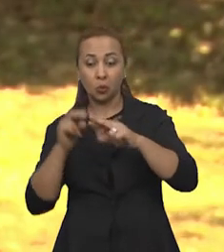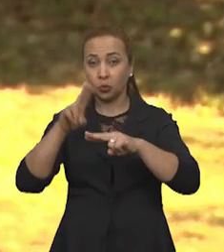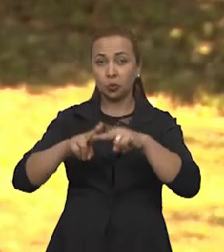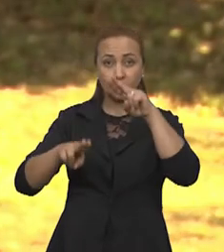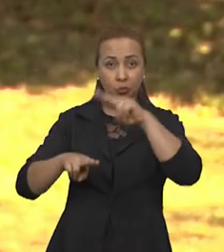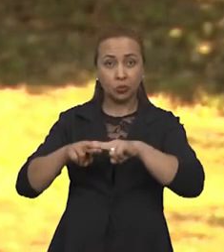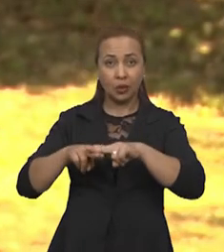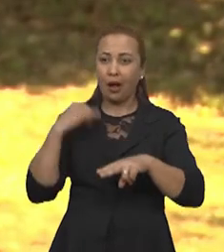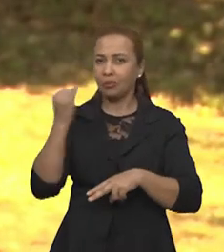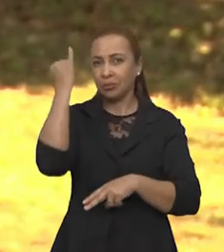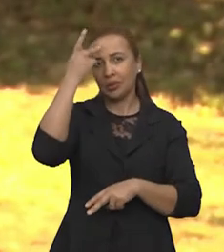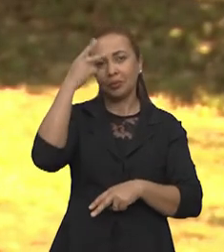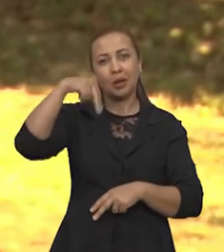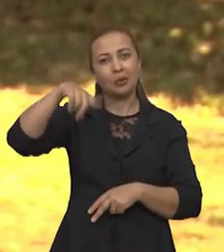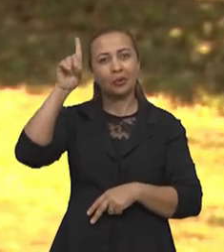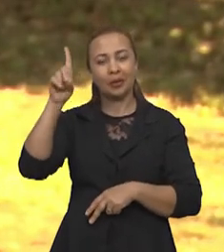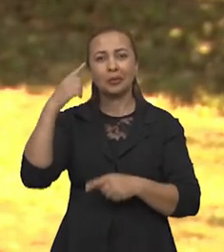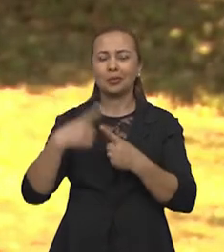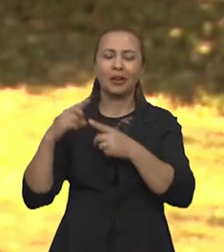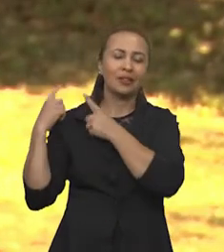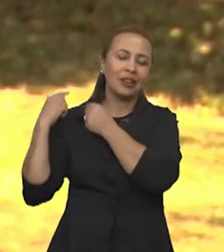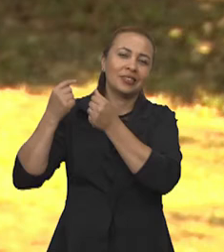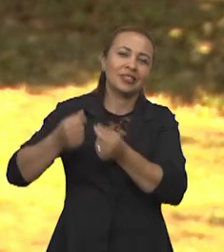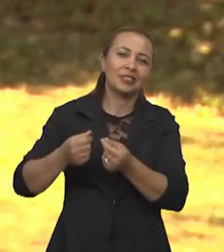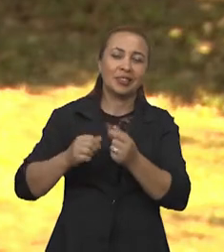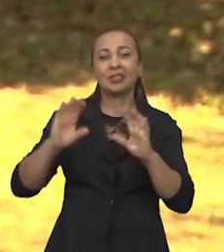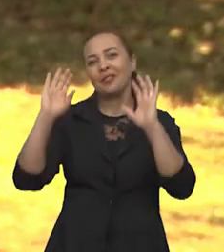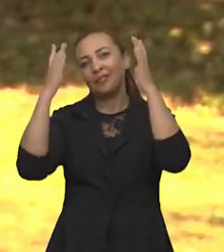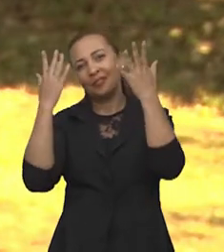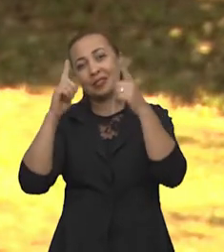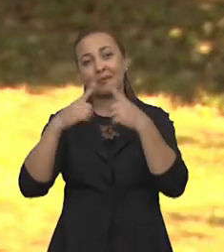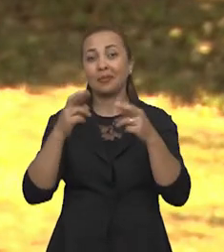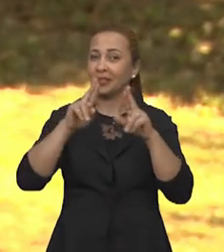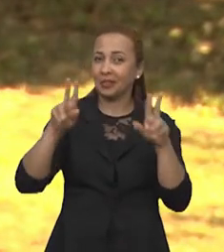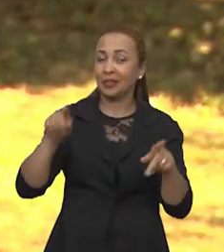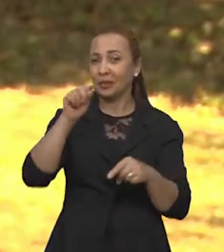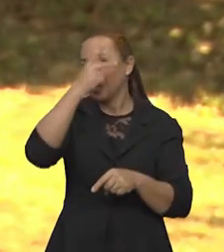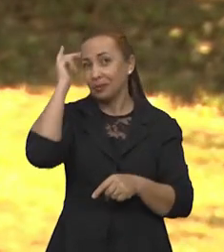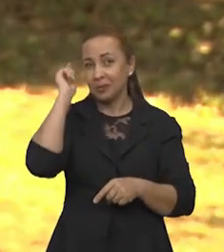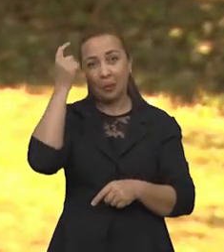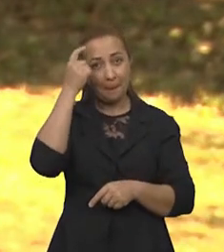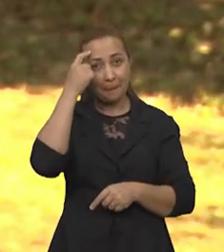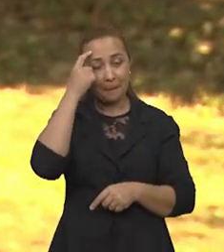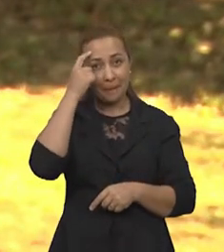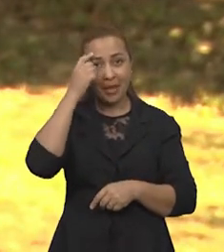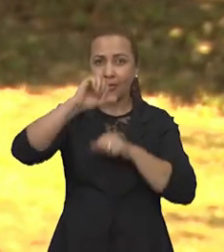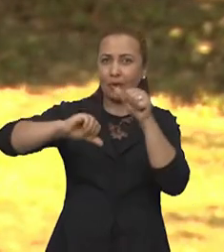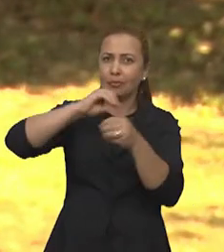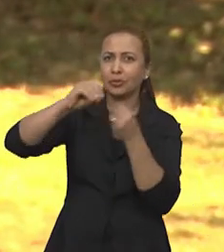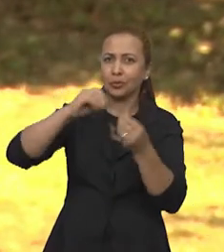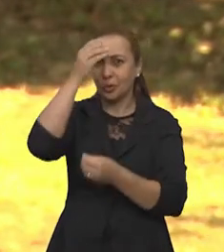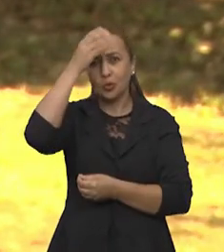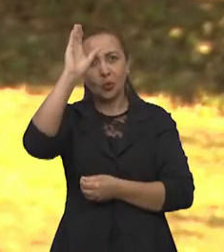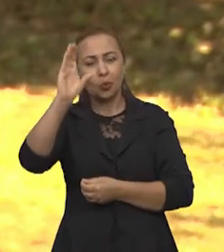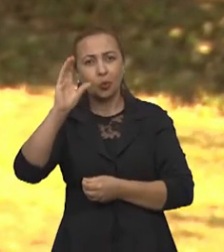período junino é muito importante para o Nordeste, devido à tradição dos festejos. Mas diferente do que muita gente pensa, foi a